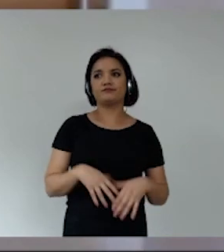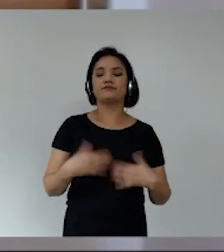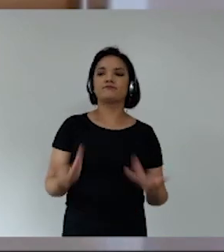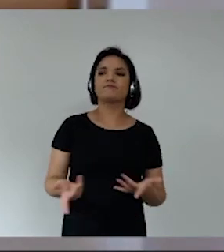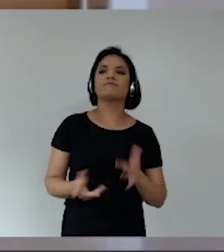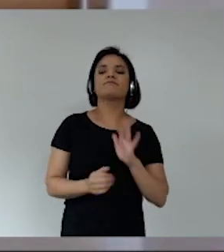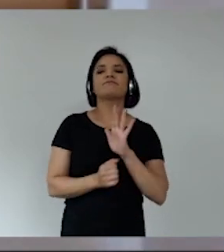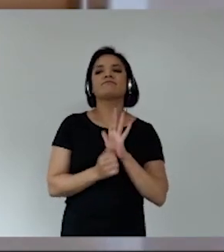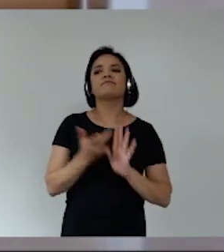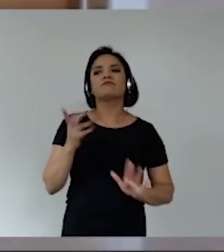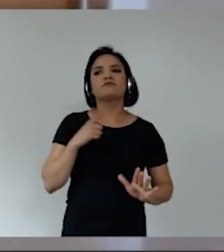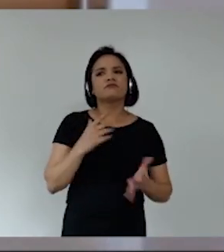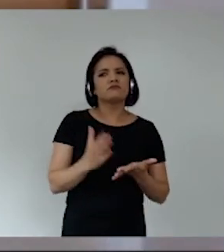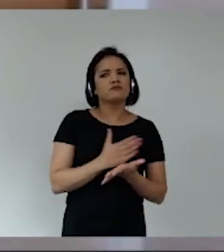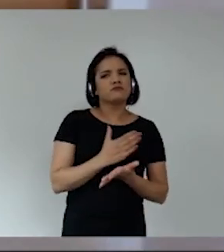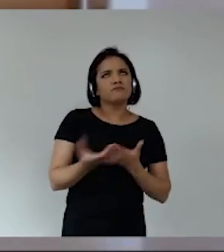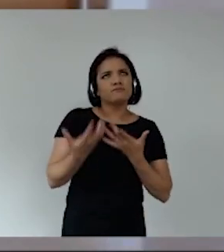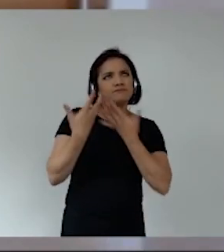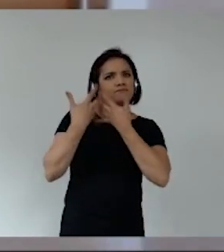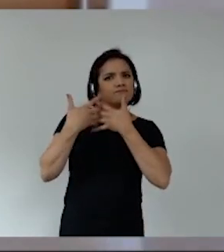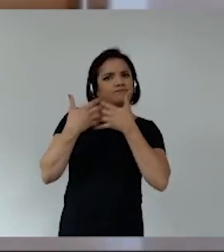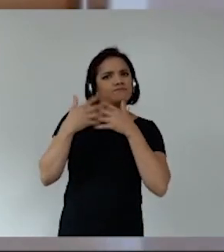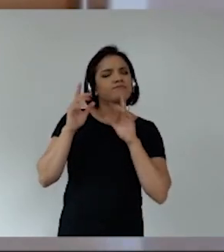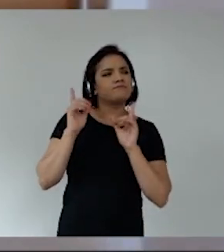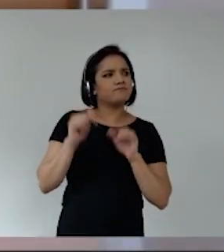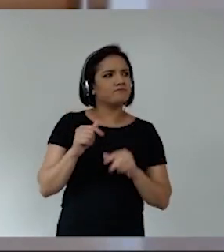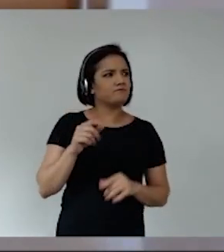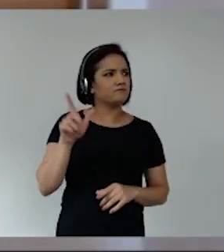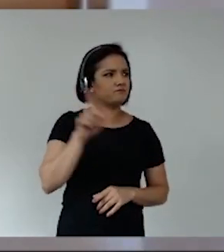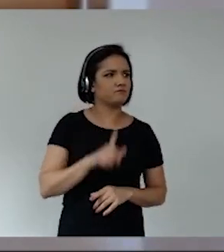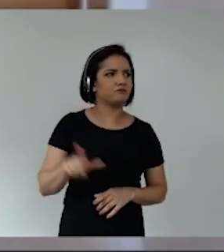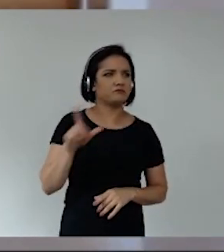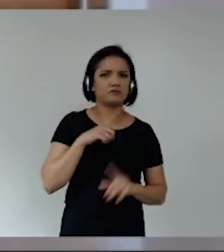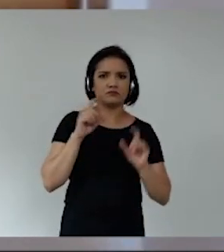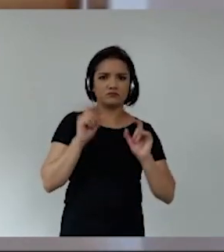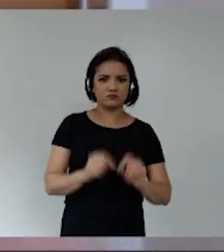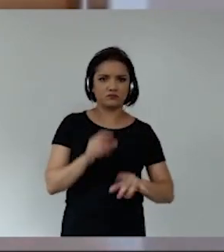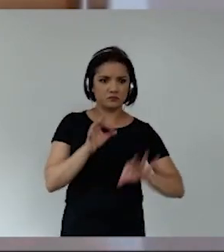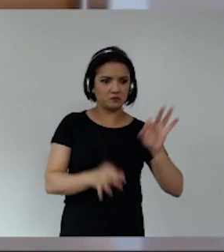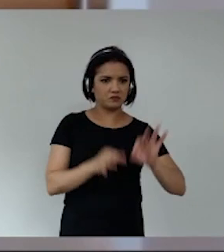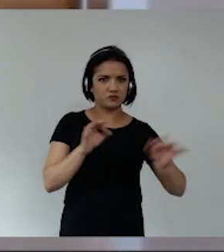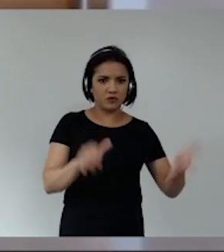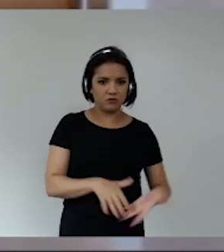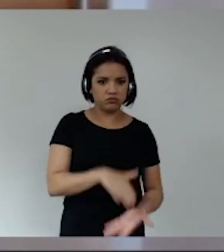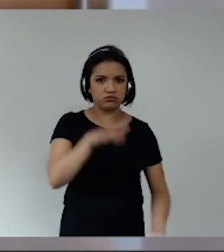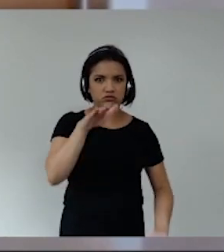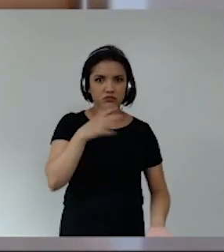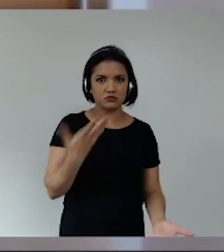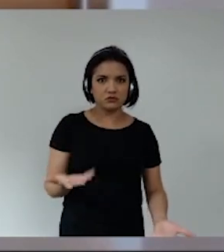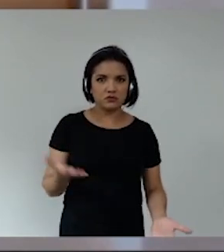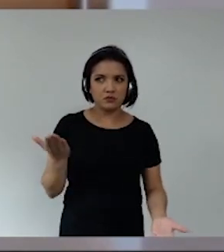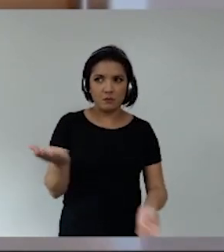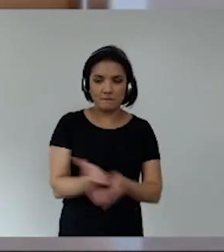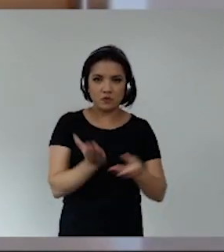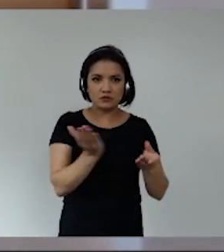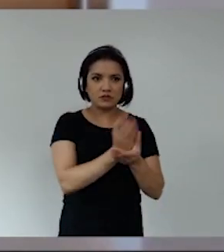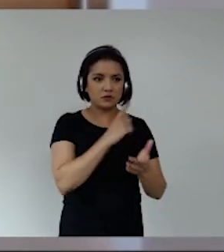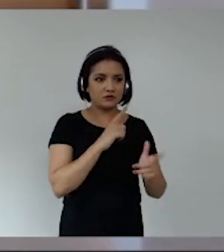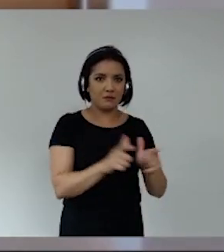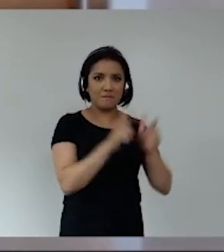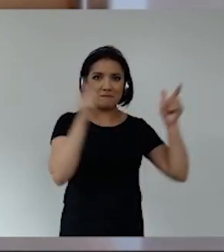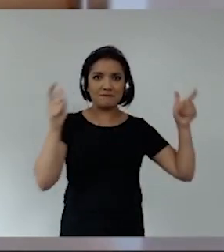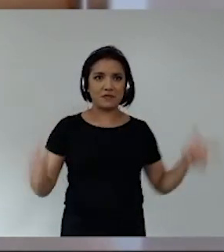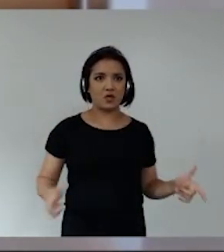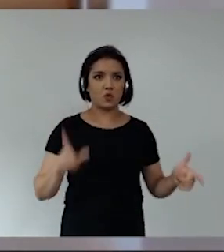alguns reflexos que são óbvios, né? Primeiro, nós temos esse inchaço do Poder Judiciário, quase a metade das ações que tramitam são